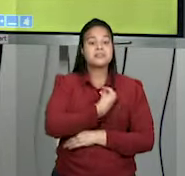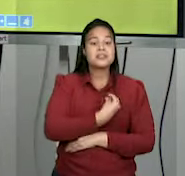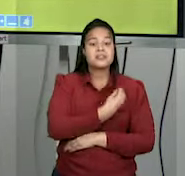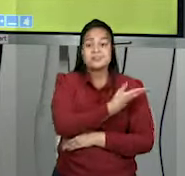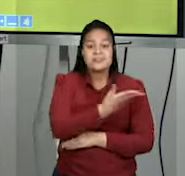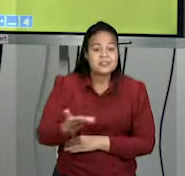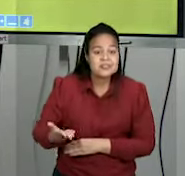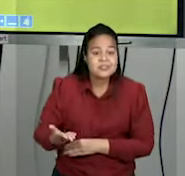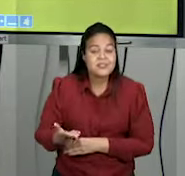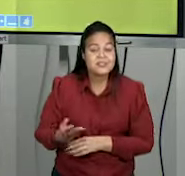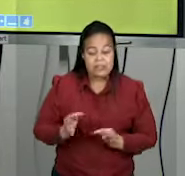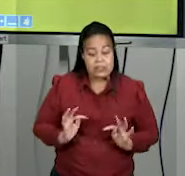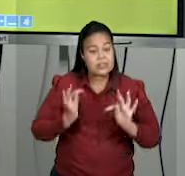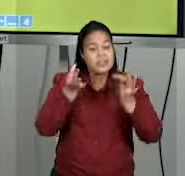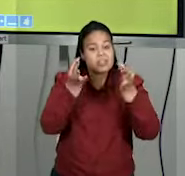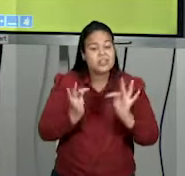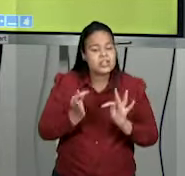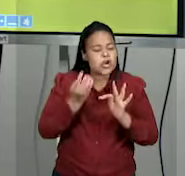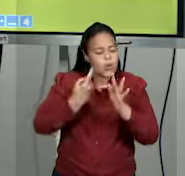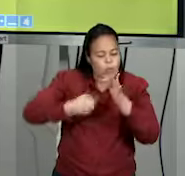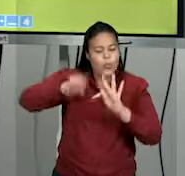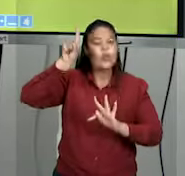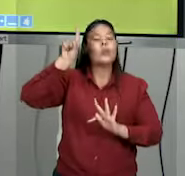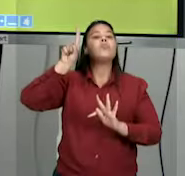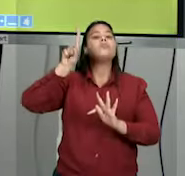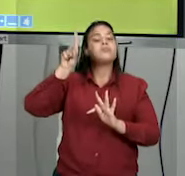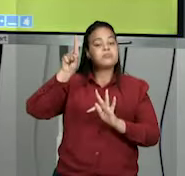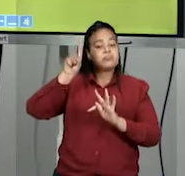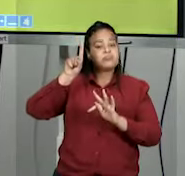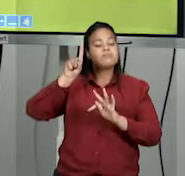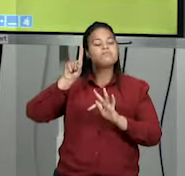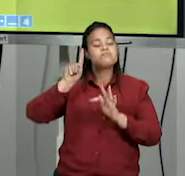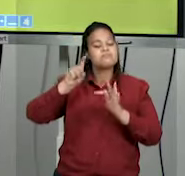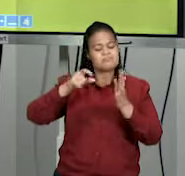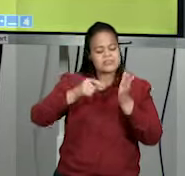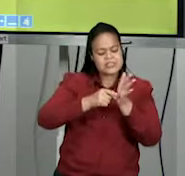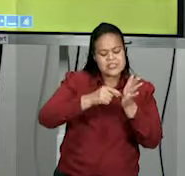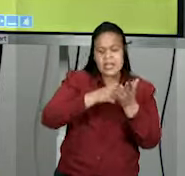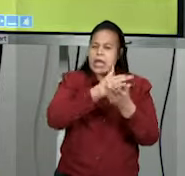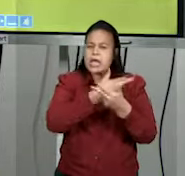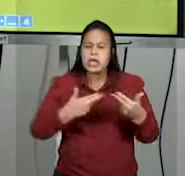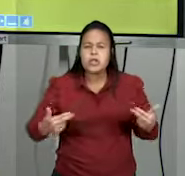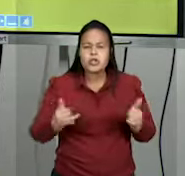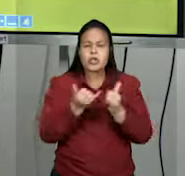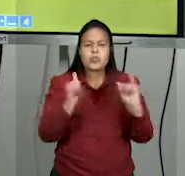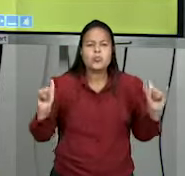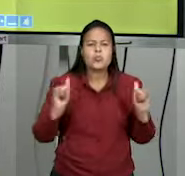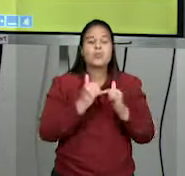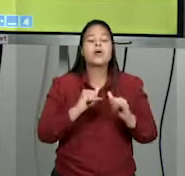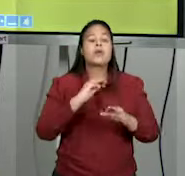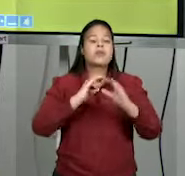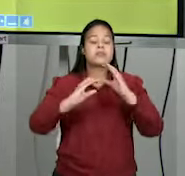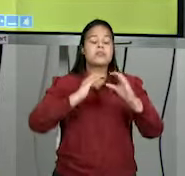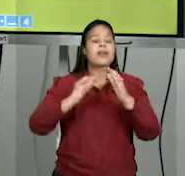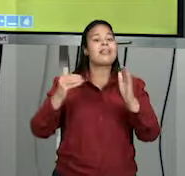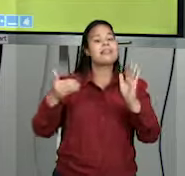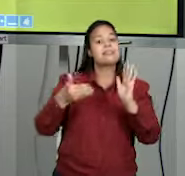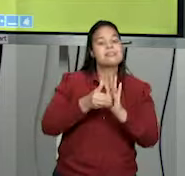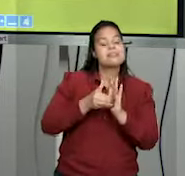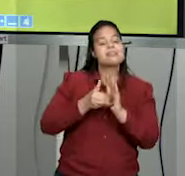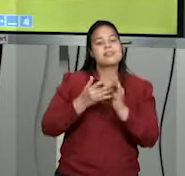Desde essa tecnologia mais avançada, de eletrônicos, de comunicação, até as tecnologias que